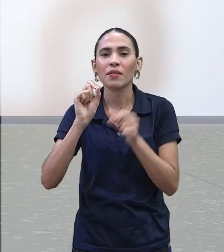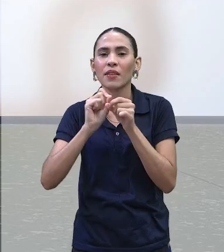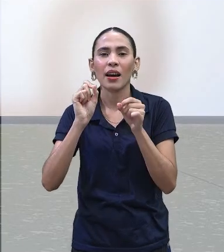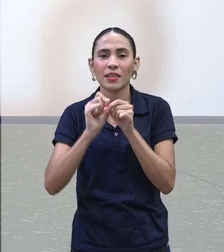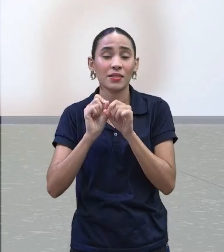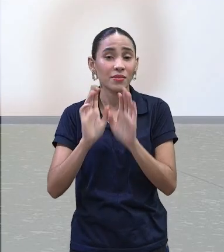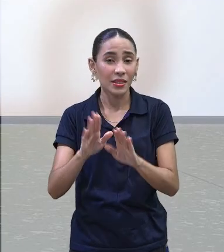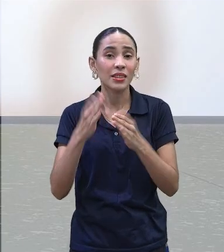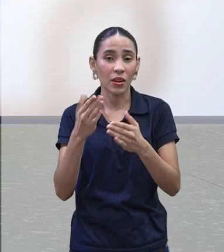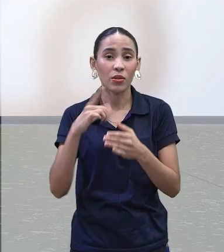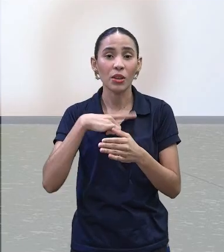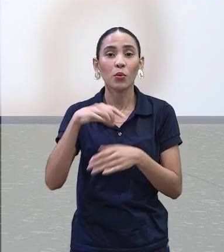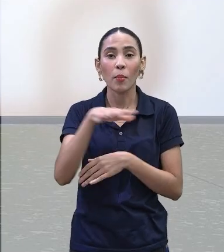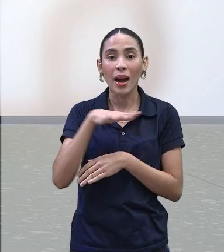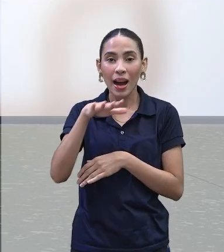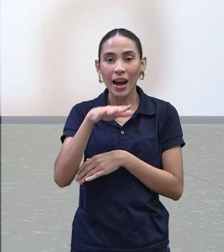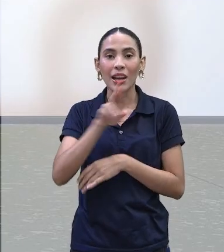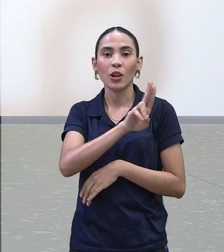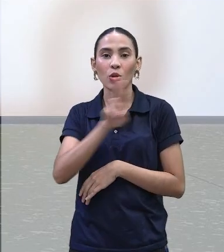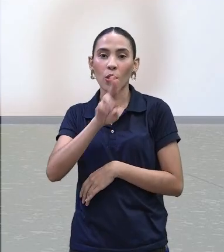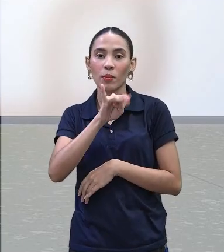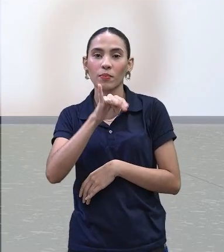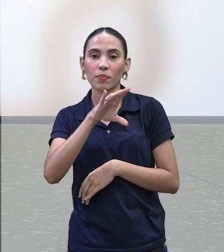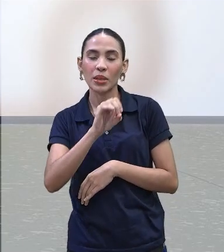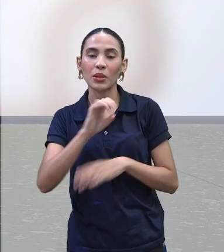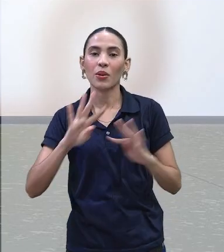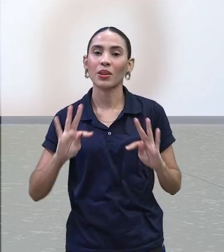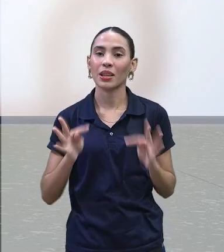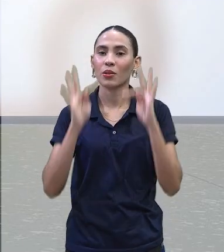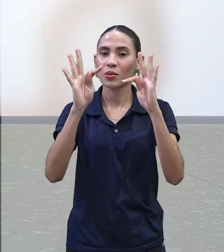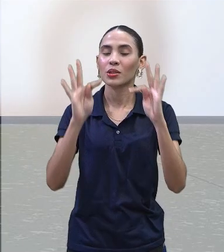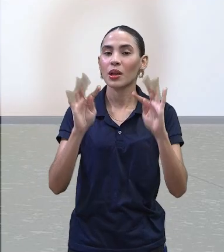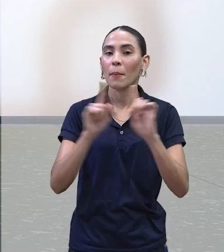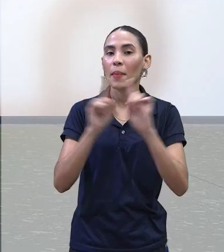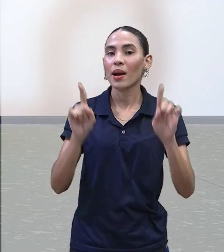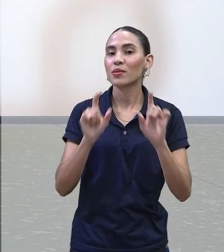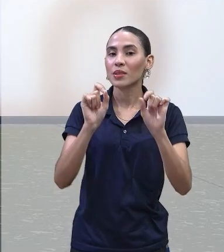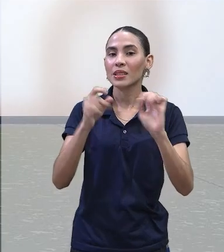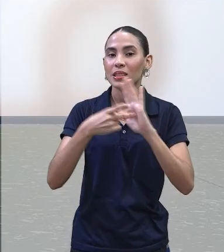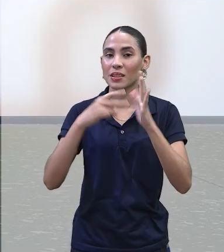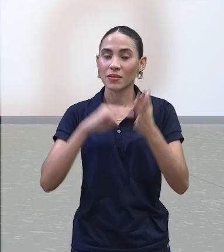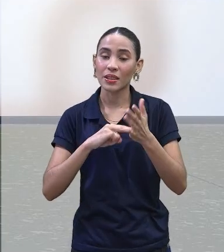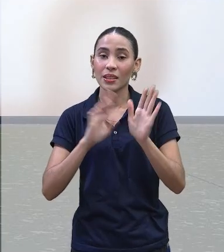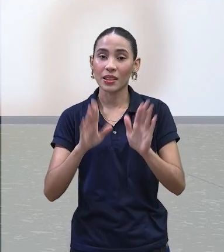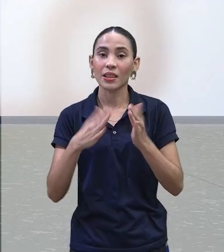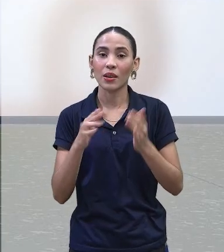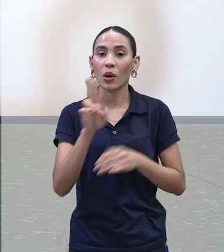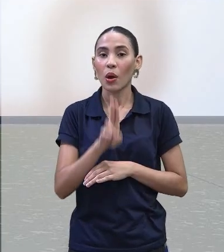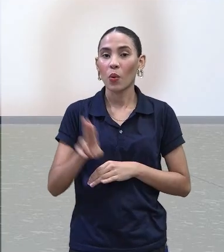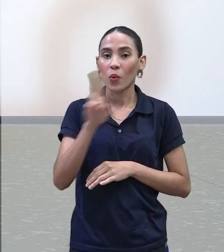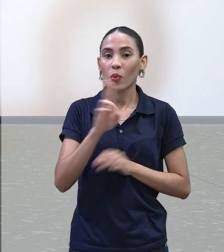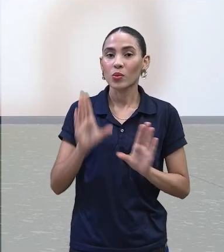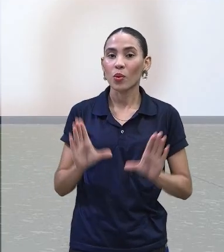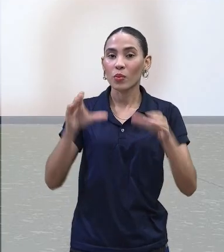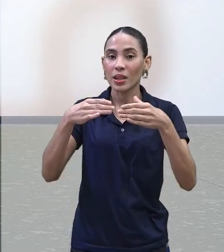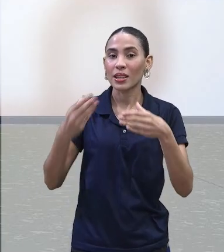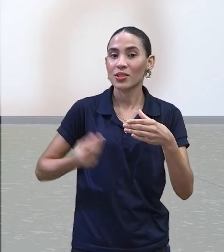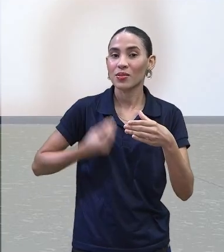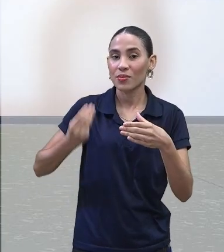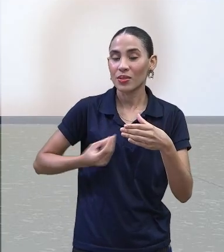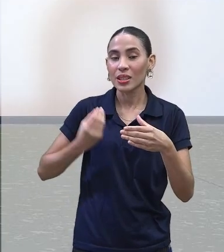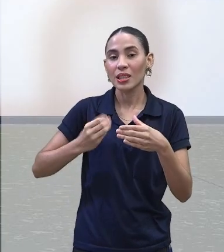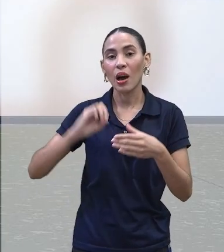de biotecnologia. O que é a biotecnologia? É o uso de seres vivos ou